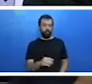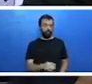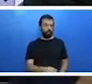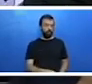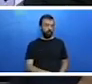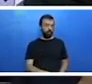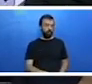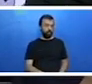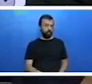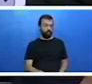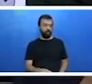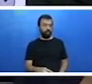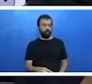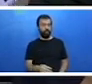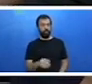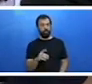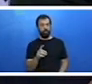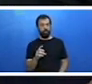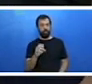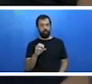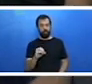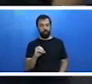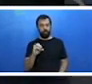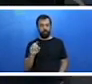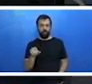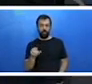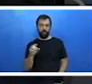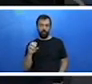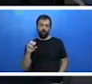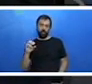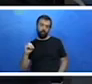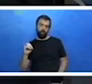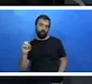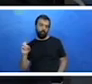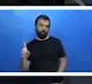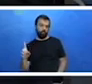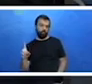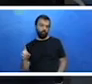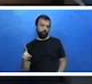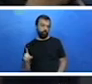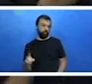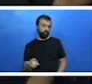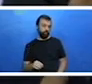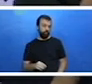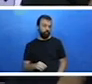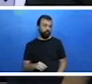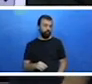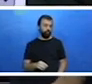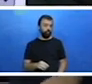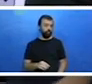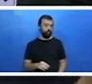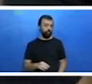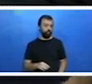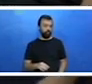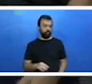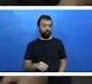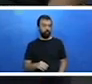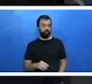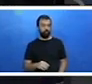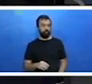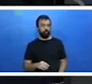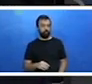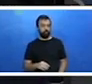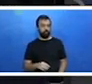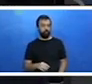vocês observem que é 0,1 casa. Uma casa, 10. 0,2